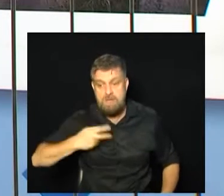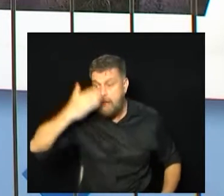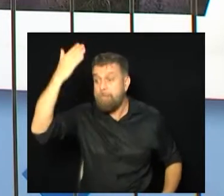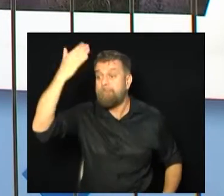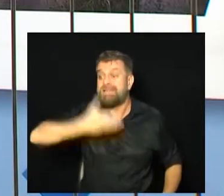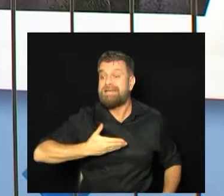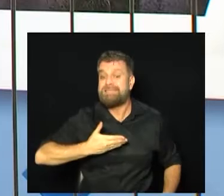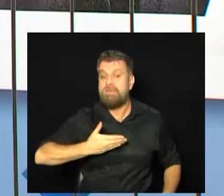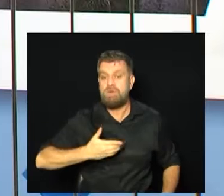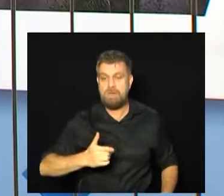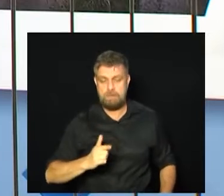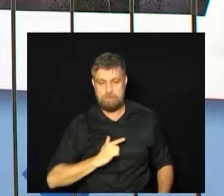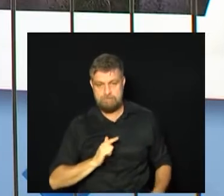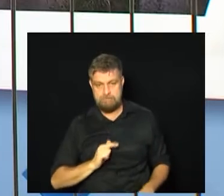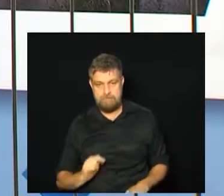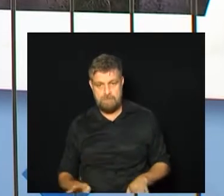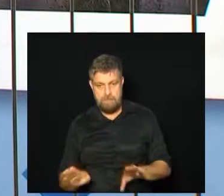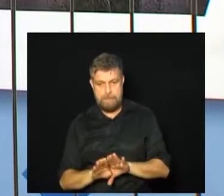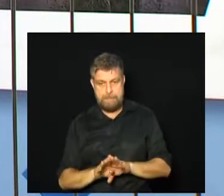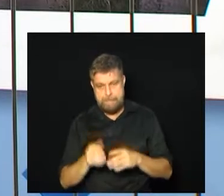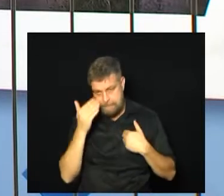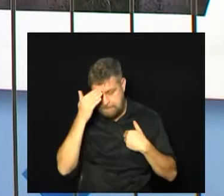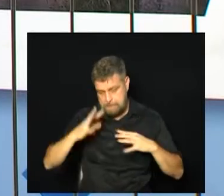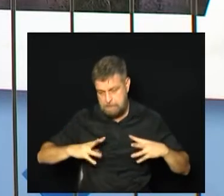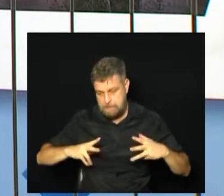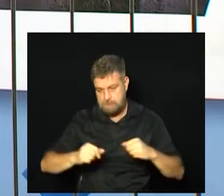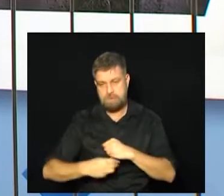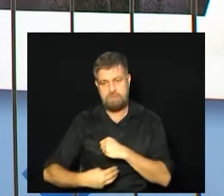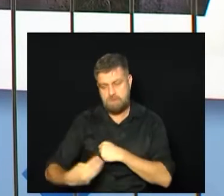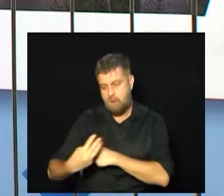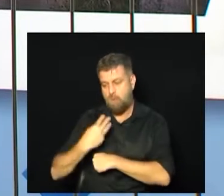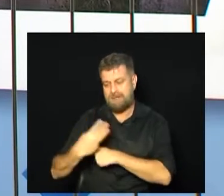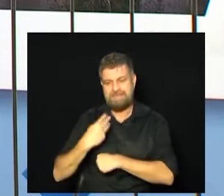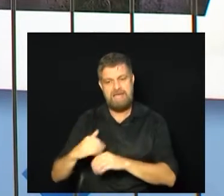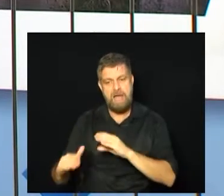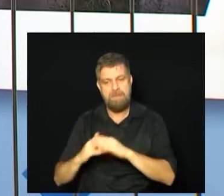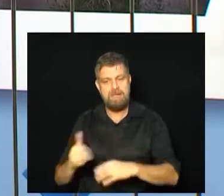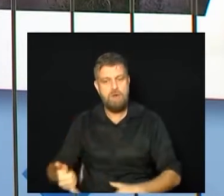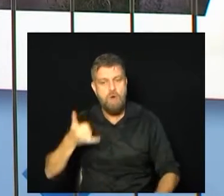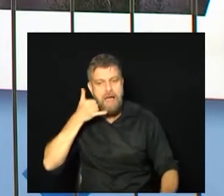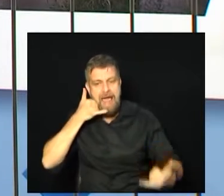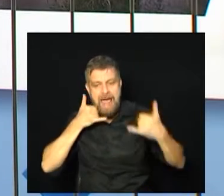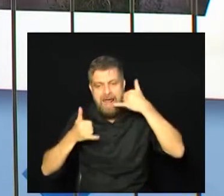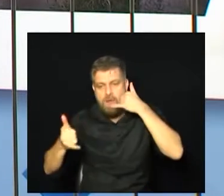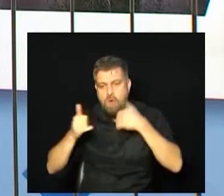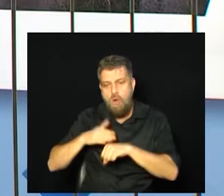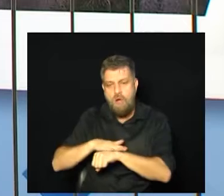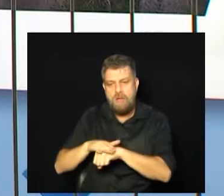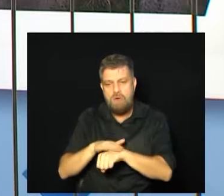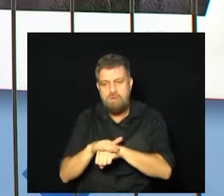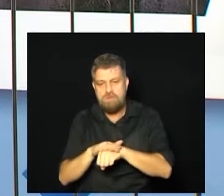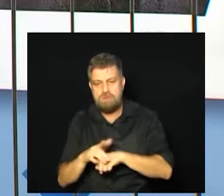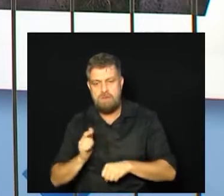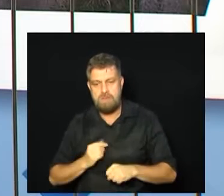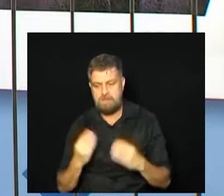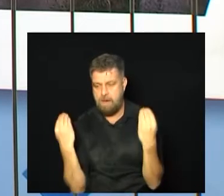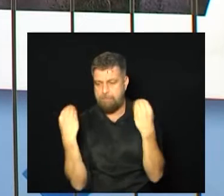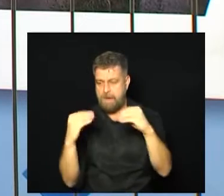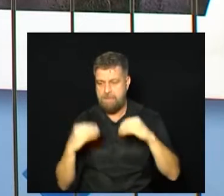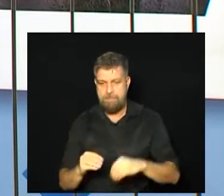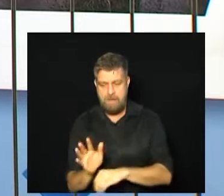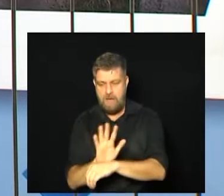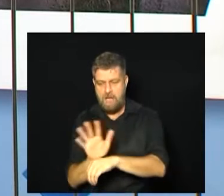testemunhar. E quero agradecer a todo mundo que mandou mensagem, que me ligou, que conversou comigo, que postou nota, que postou o vídeo,